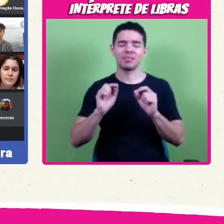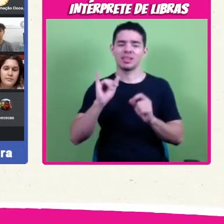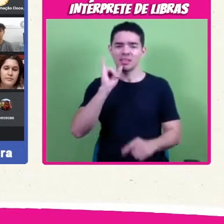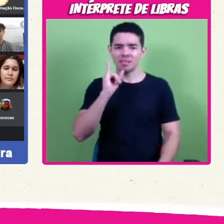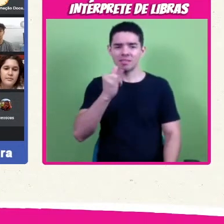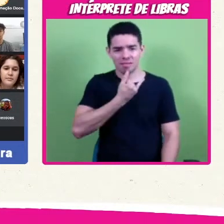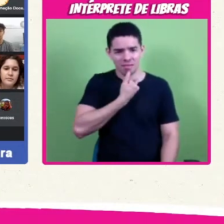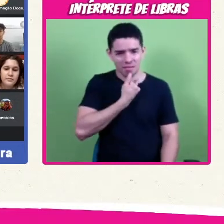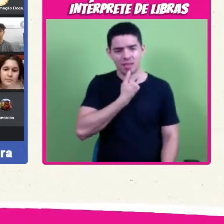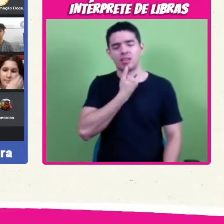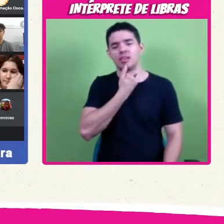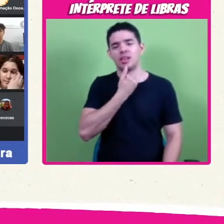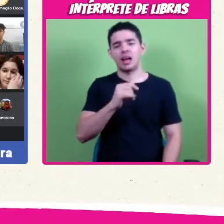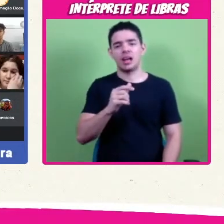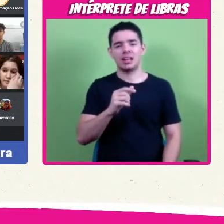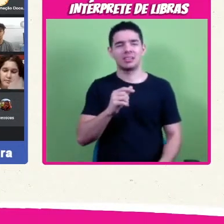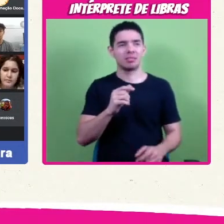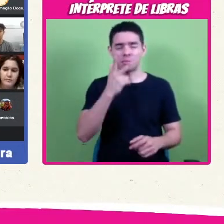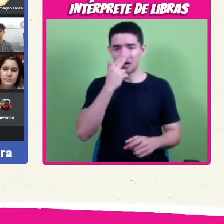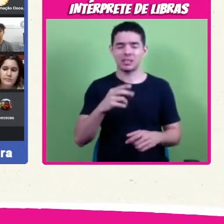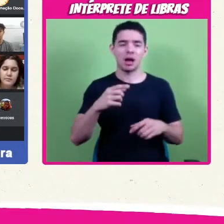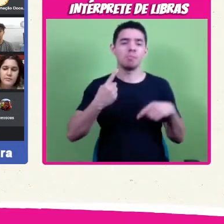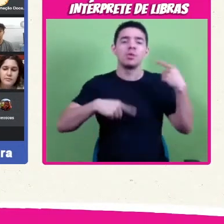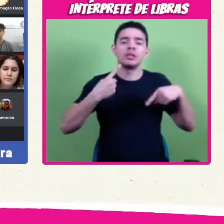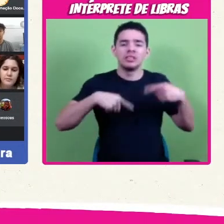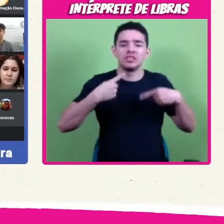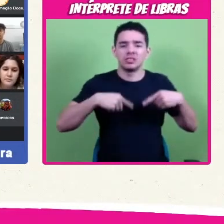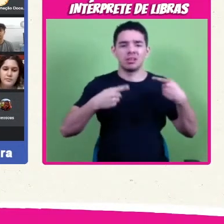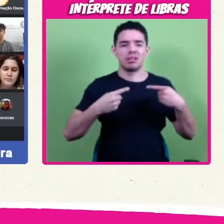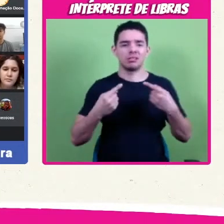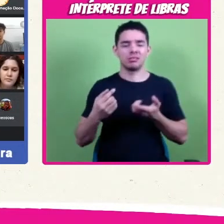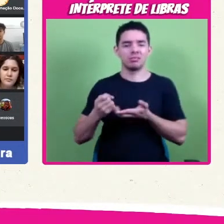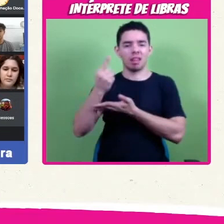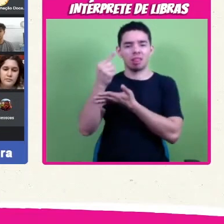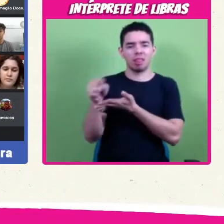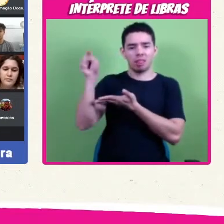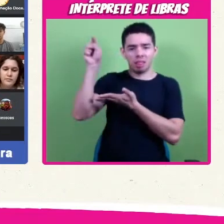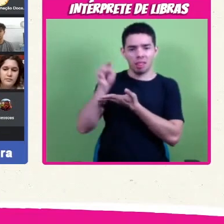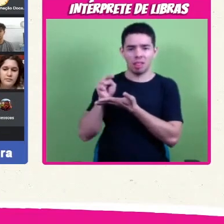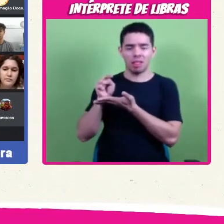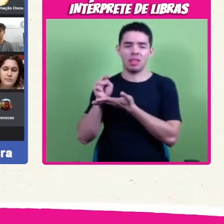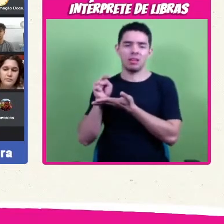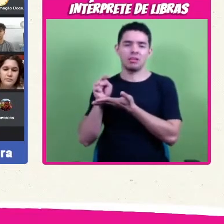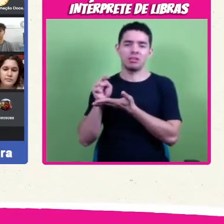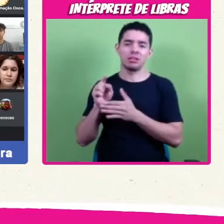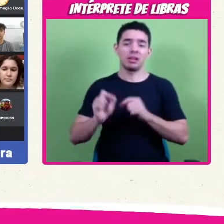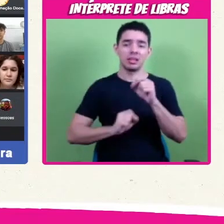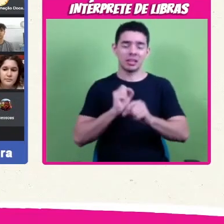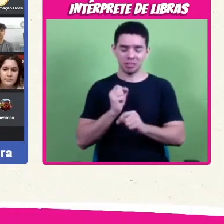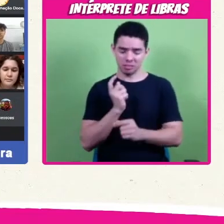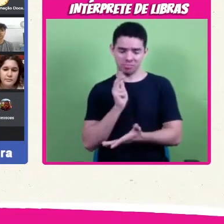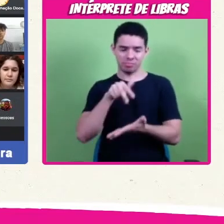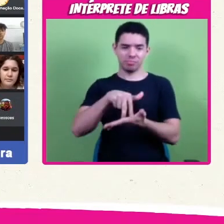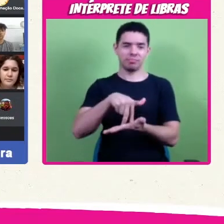quase que anulado essas políticas que nos colocam dentro do poder, né? Que nos colocam dentro do centro do